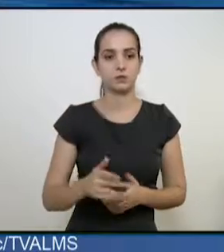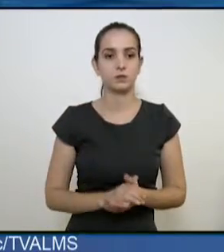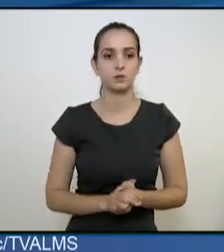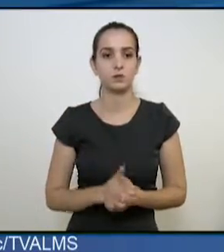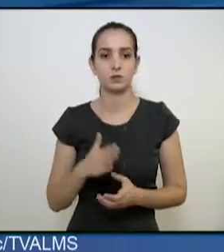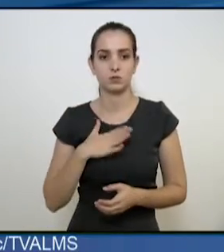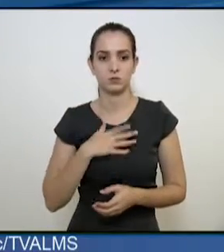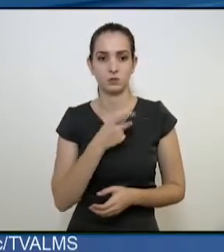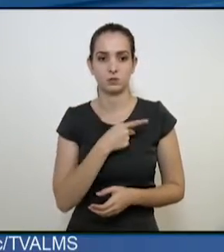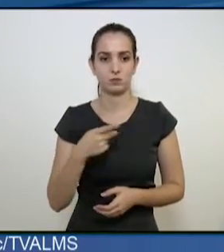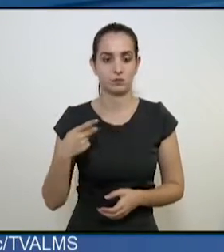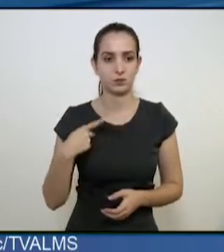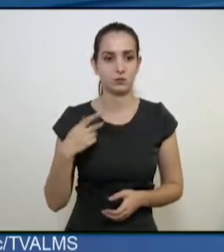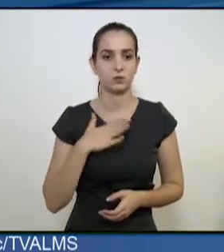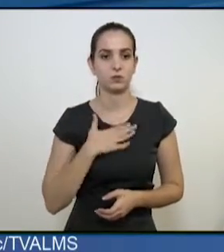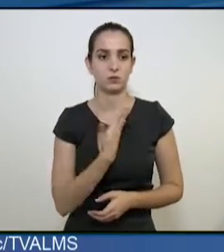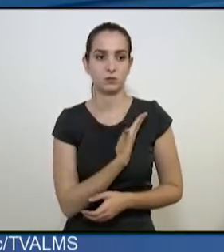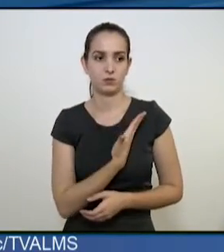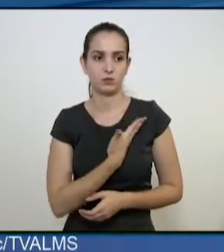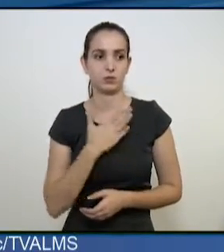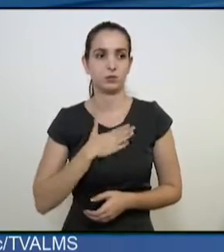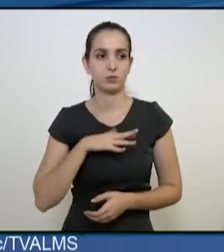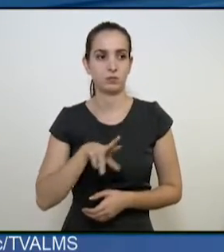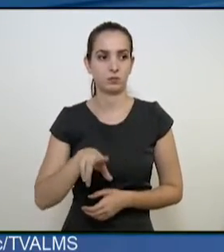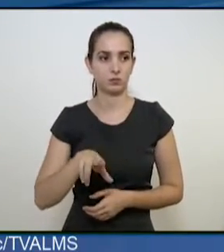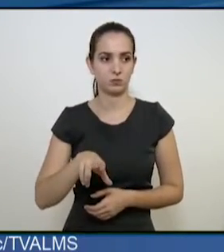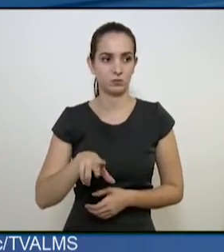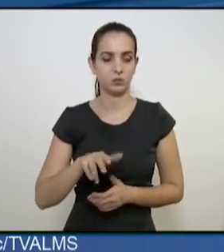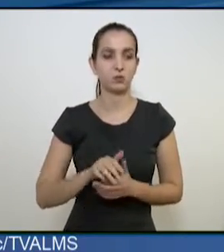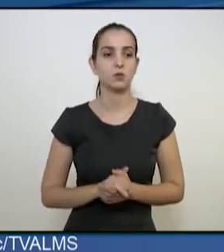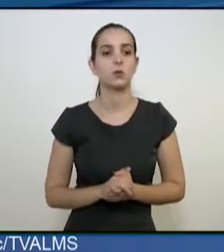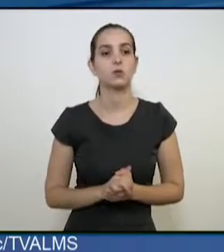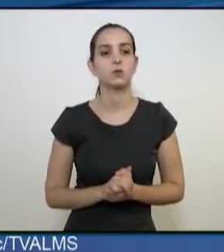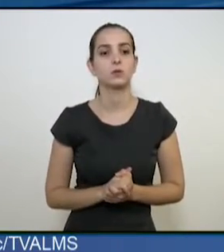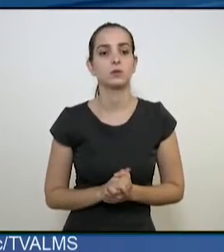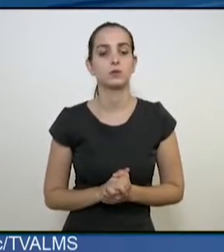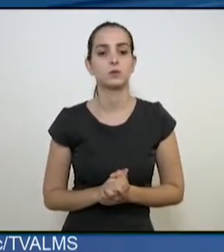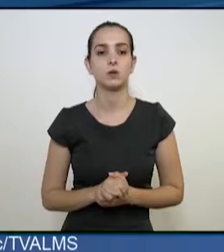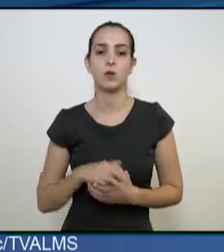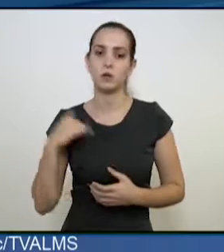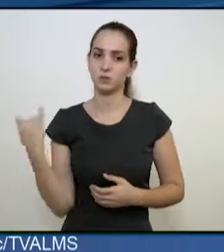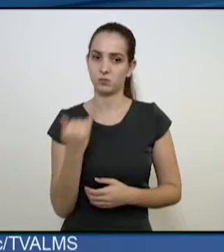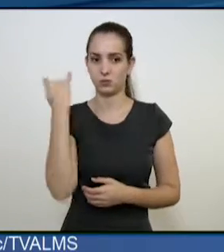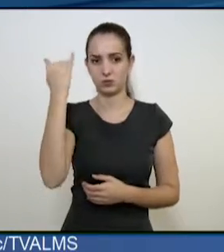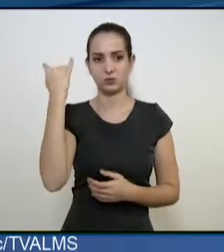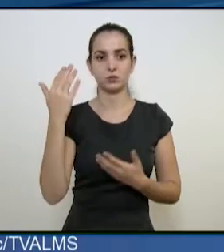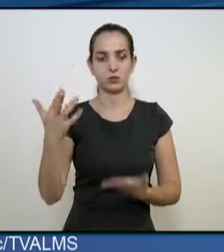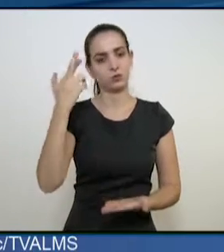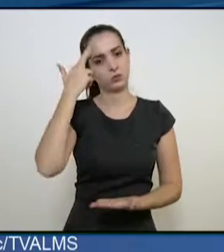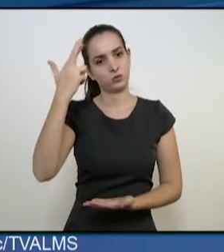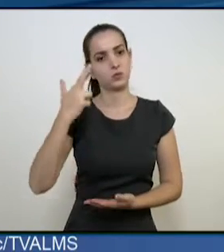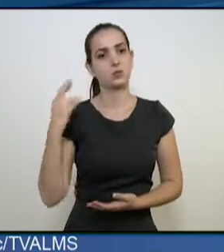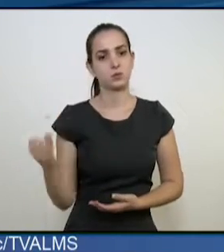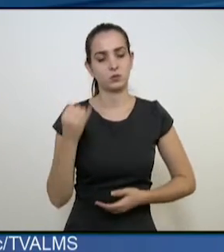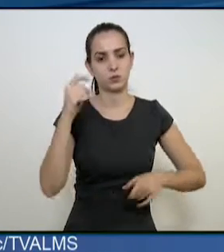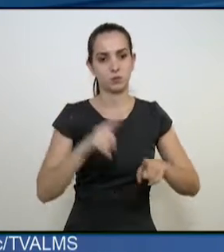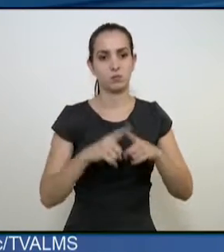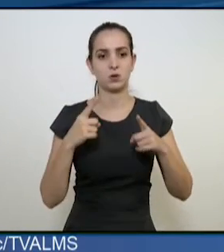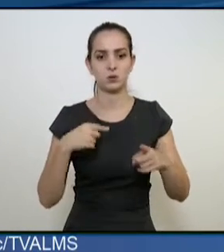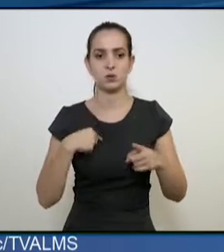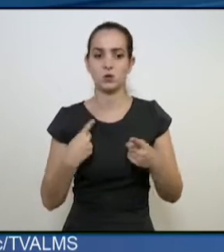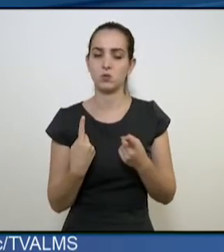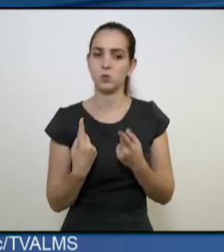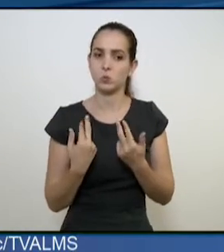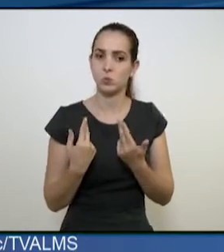meu amigo, meu irmão, queria dizer a Vossa Excelência que importantíssimo que Vossa Excelência está falando, mas também vou na mesma linha